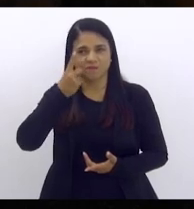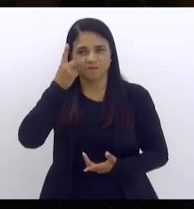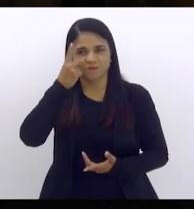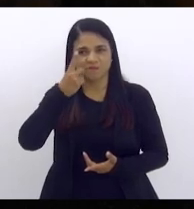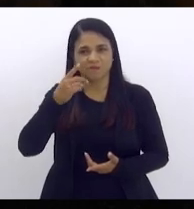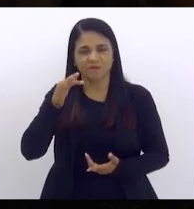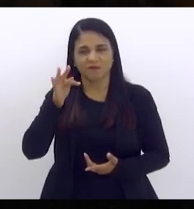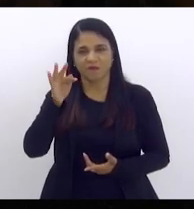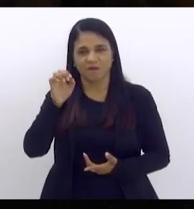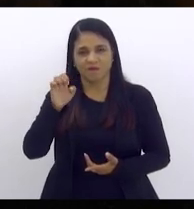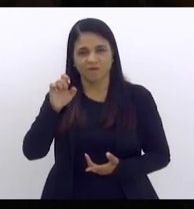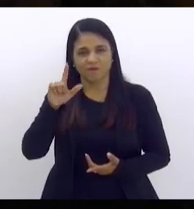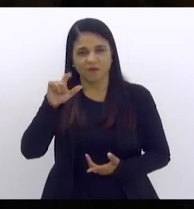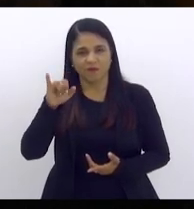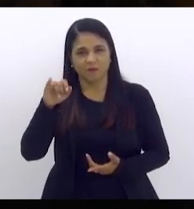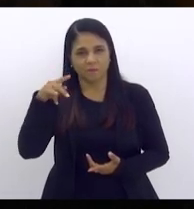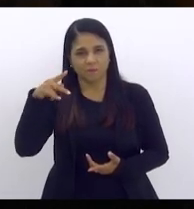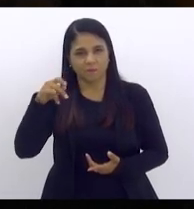Filipinho Raves,